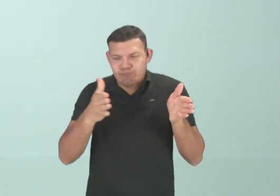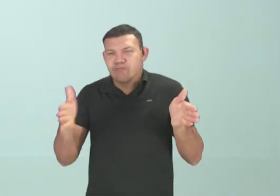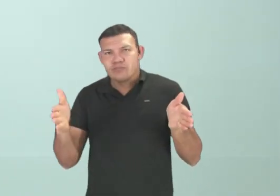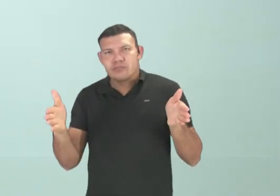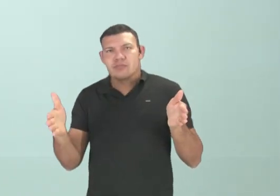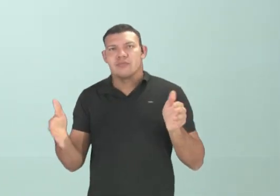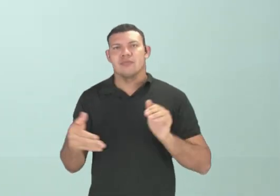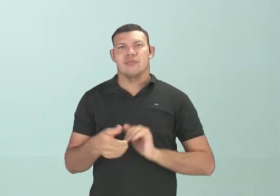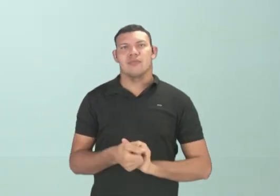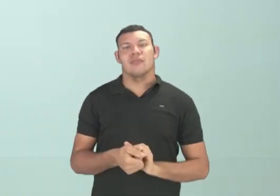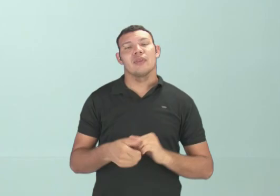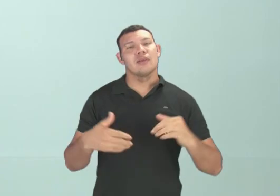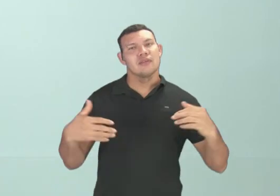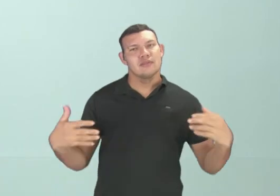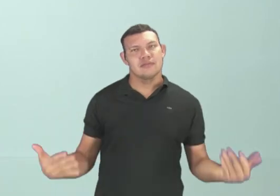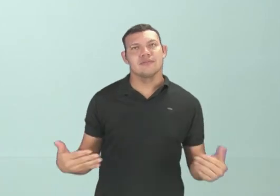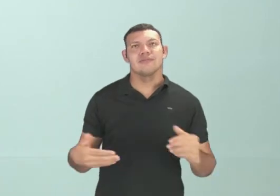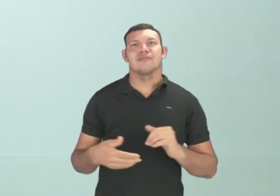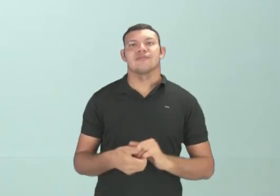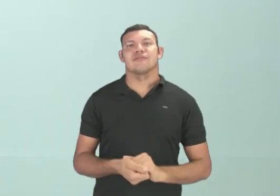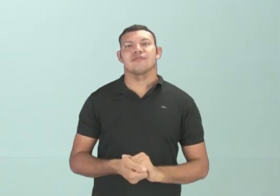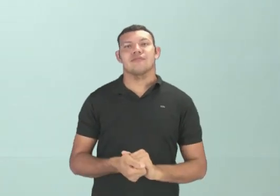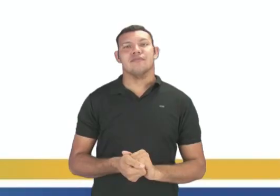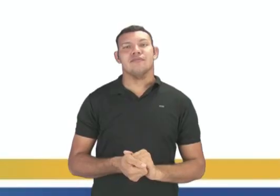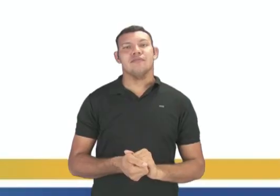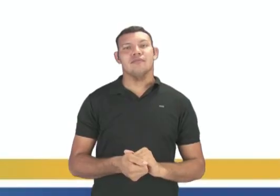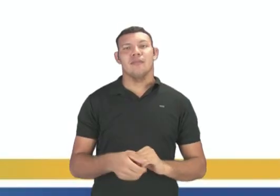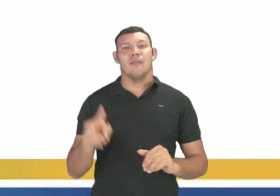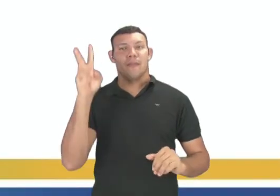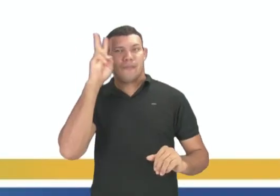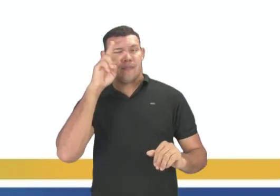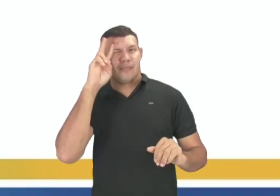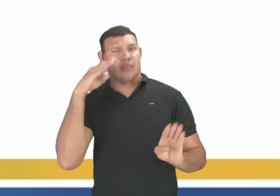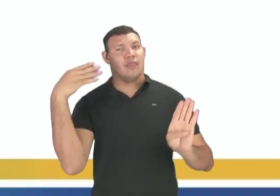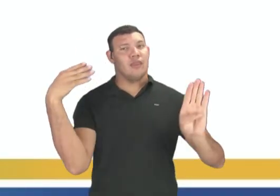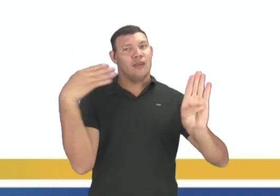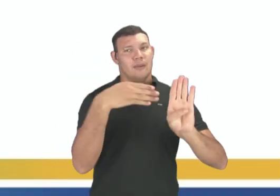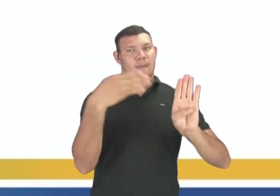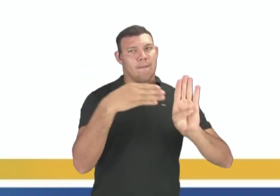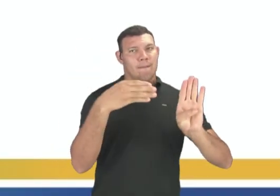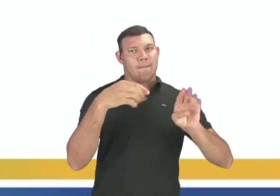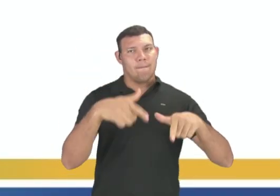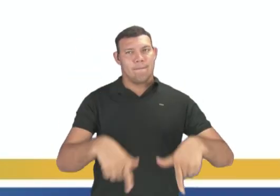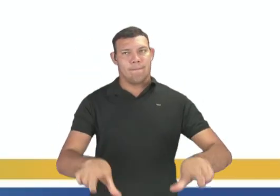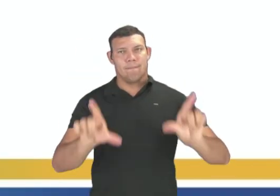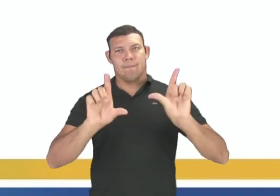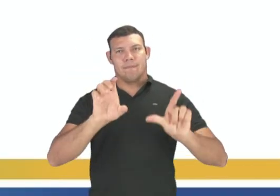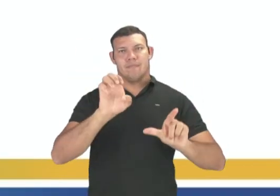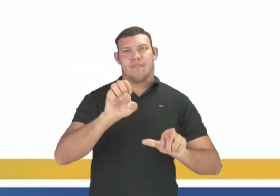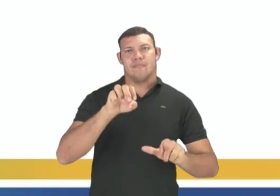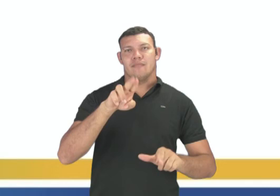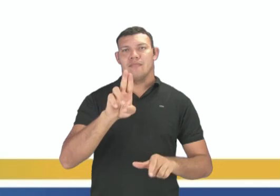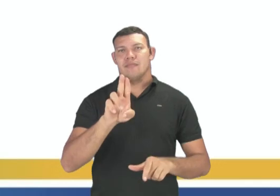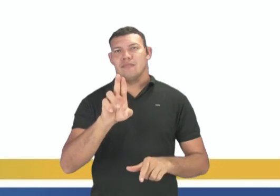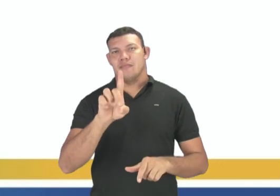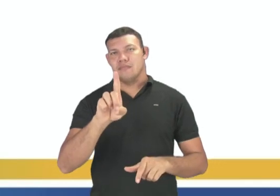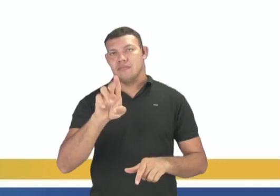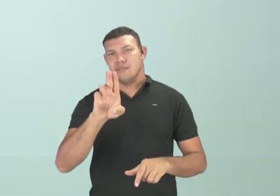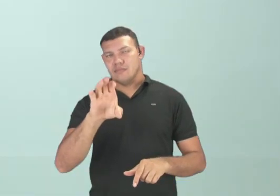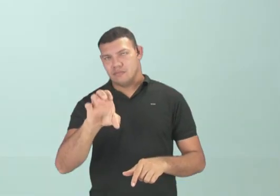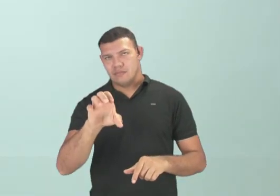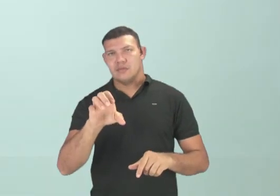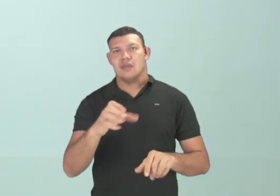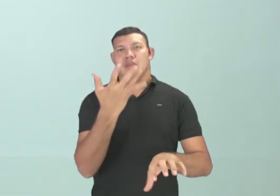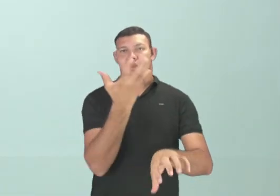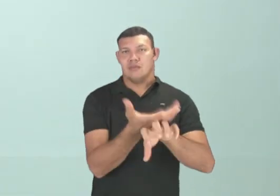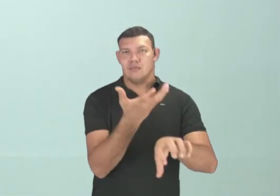bom? Então, pessoal, não esqueçam de acessar a nossa plataforma Eduque para rever essa aula, para rever